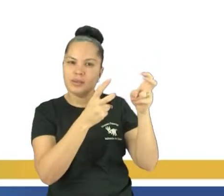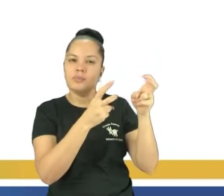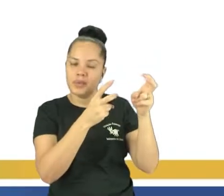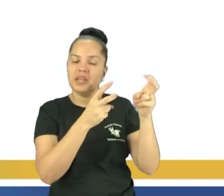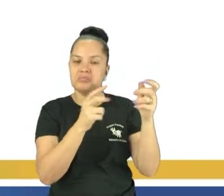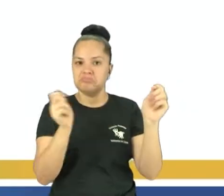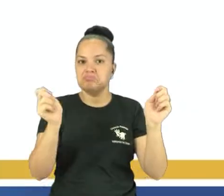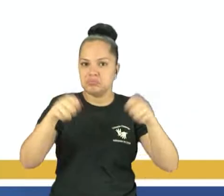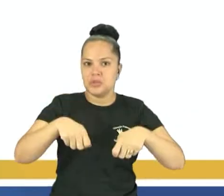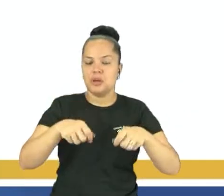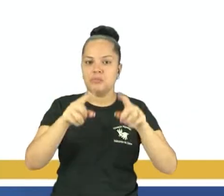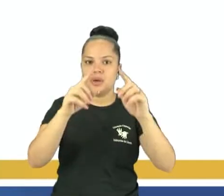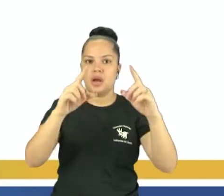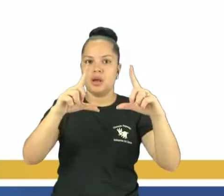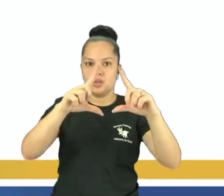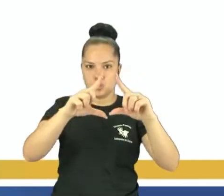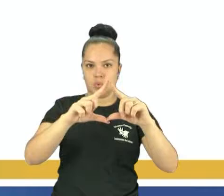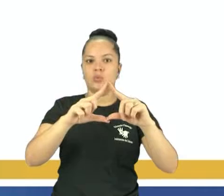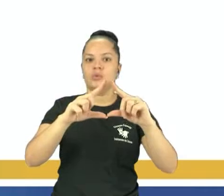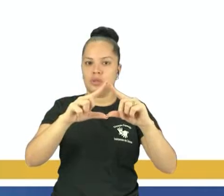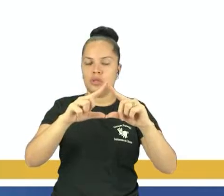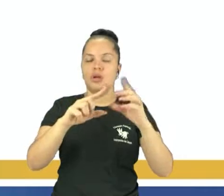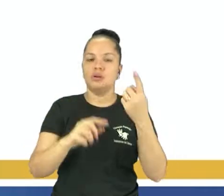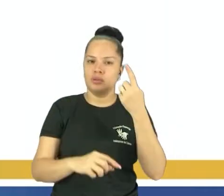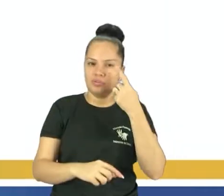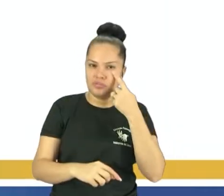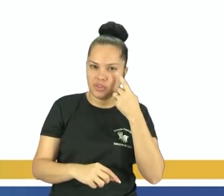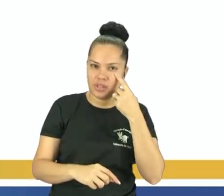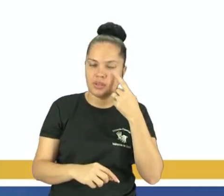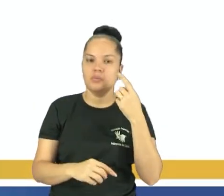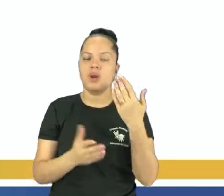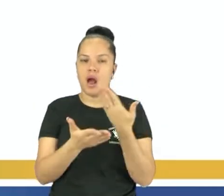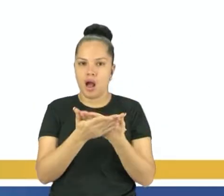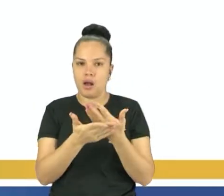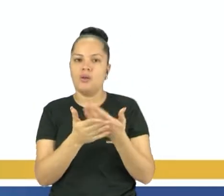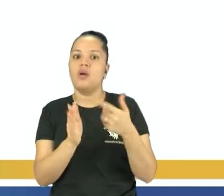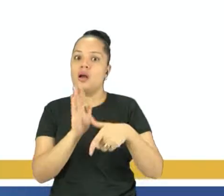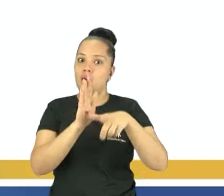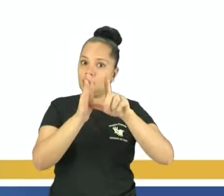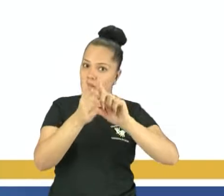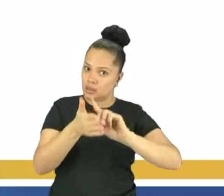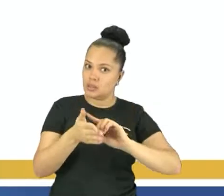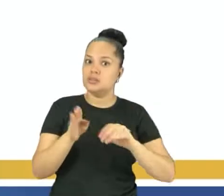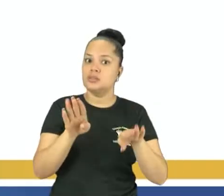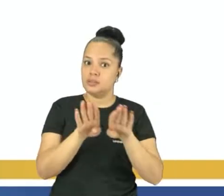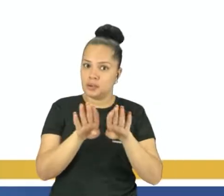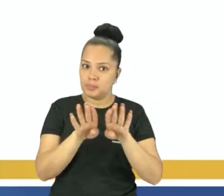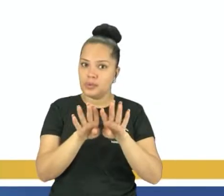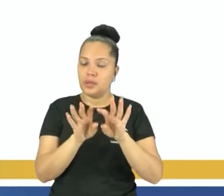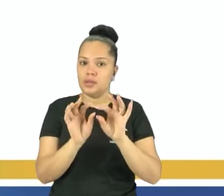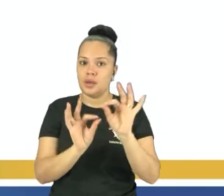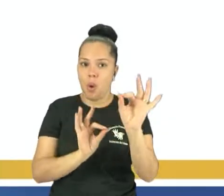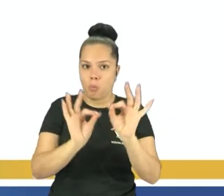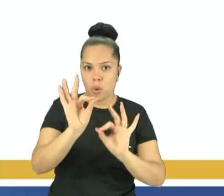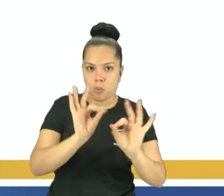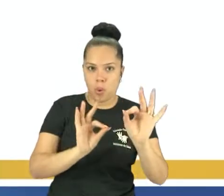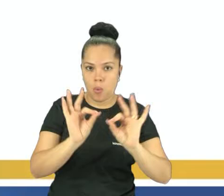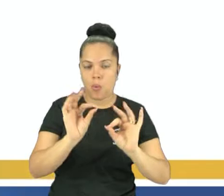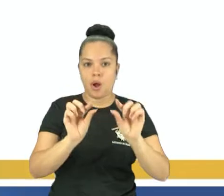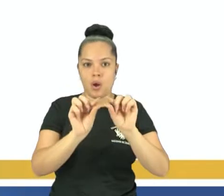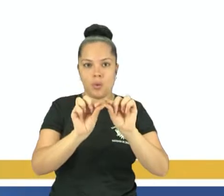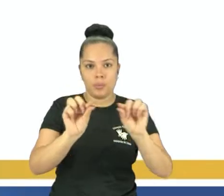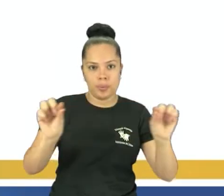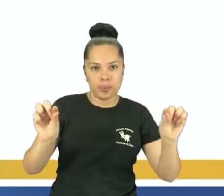triângulo, certo? Nós vimos na nossa aula anterior aí de diagonais, né, que quando elas vão sendo traçadas dentro do polígono, elas vão